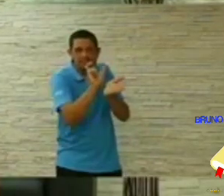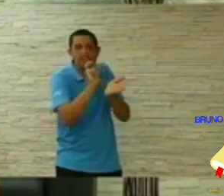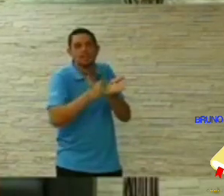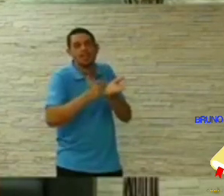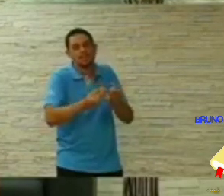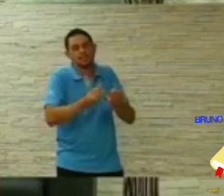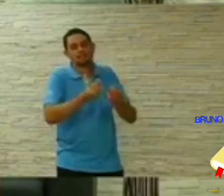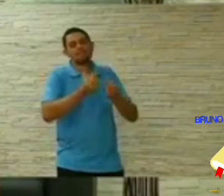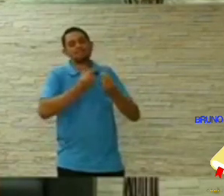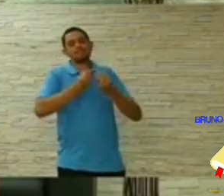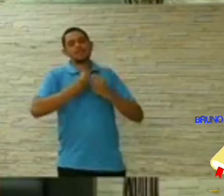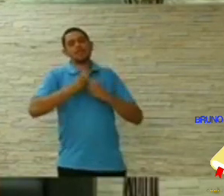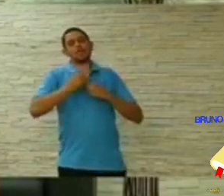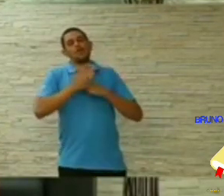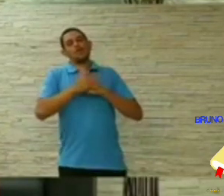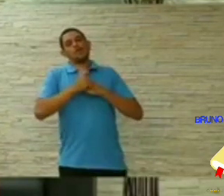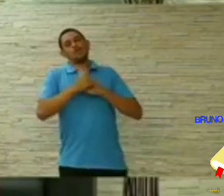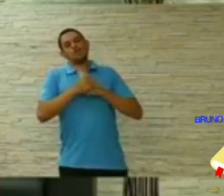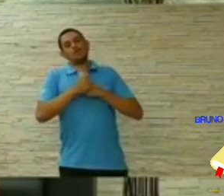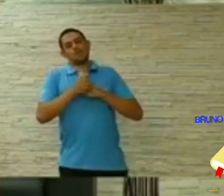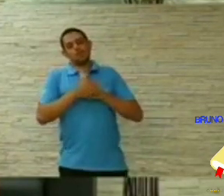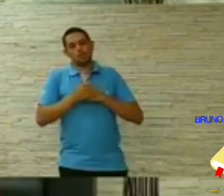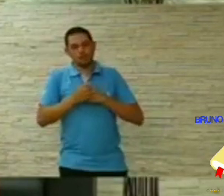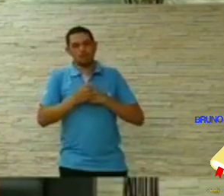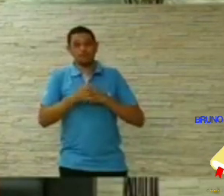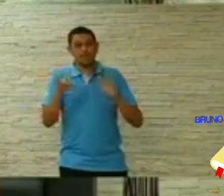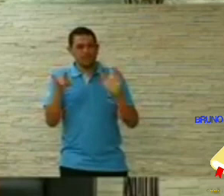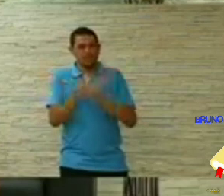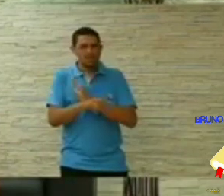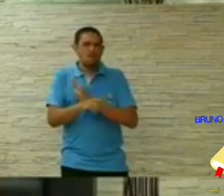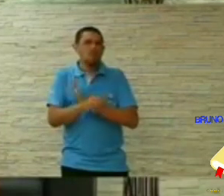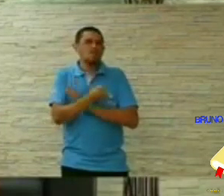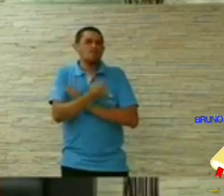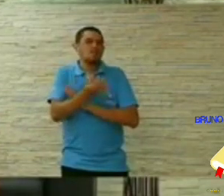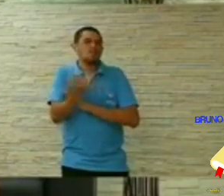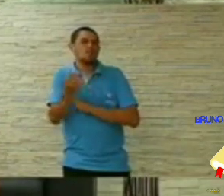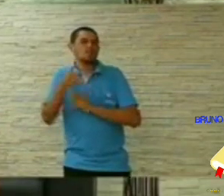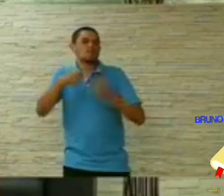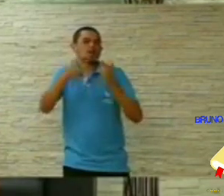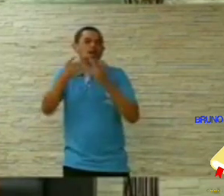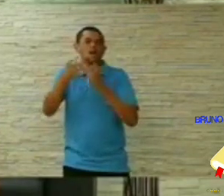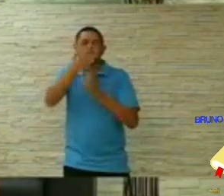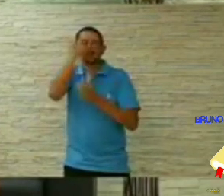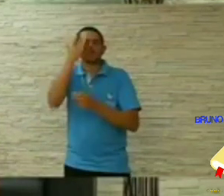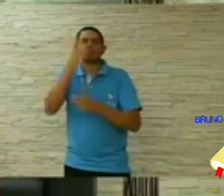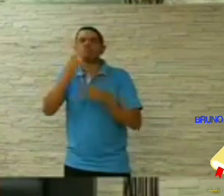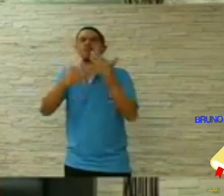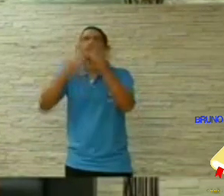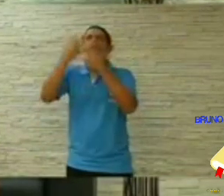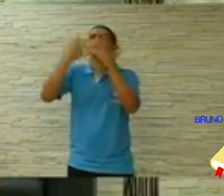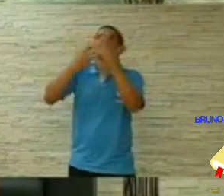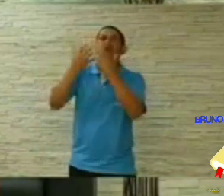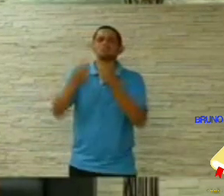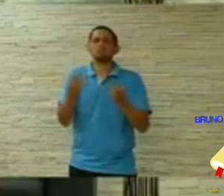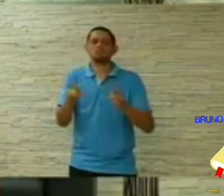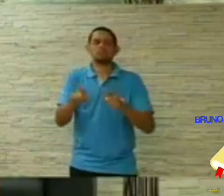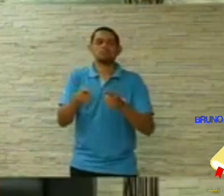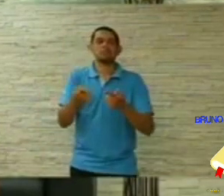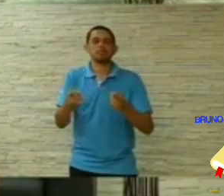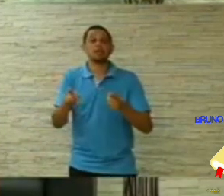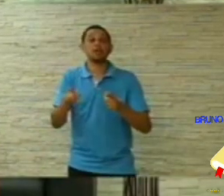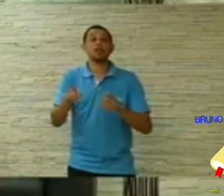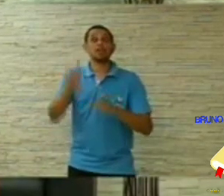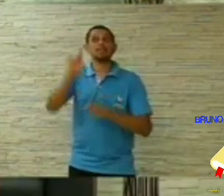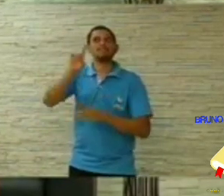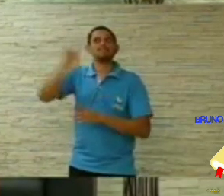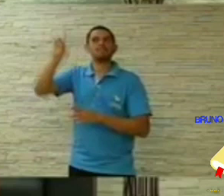nosso coração. Quantas vezes nós ouvimos um louvor, cantamos um louvor ao nosso Deus e Deus usa a mesma palavra